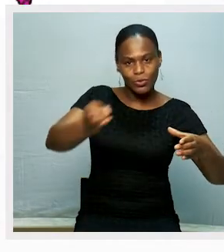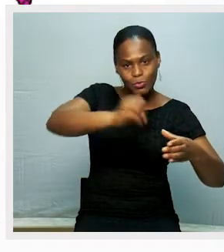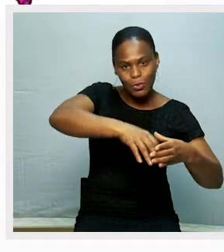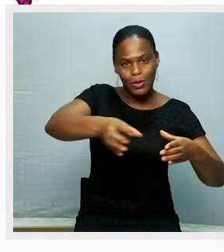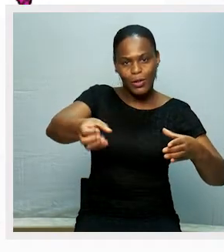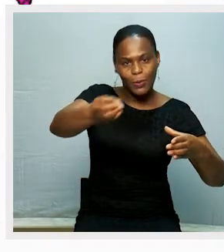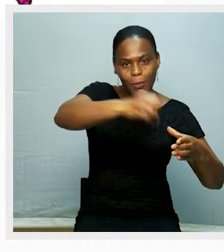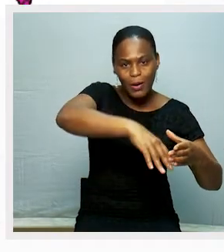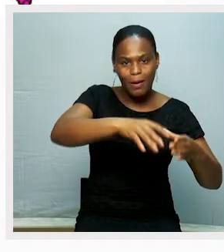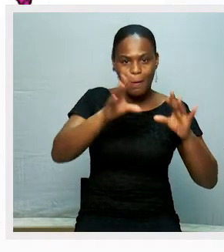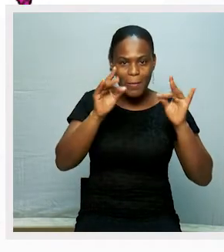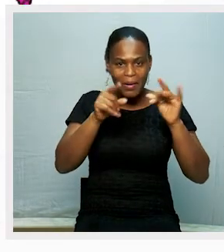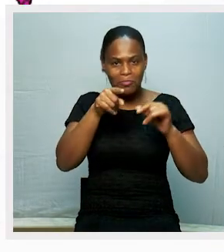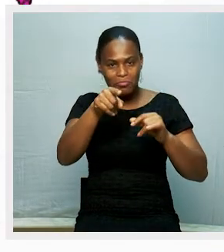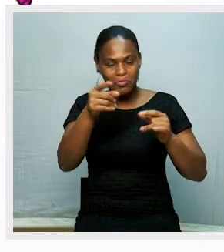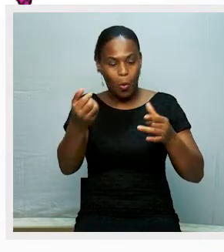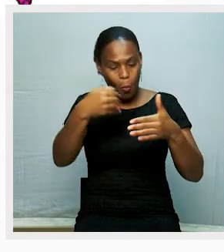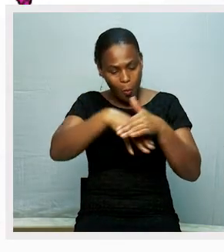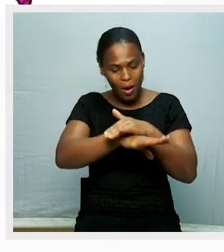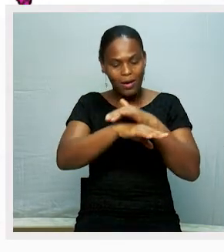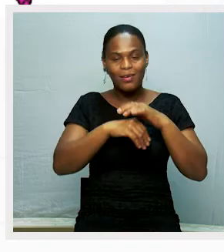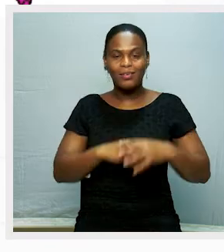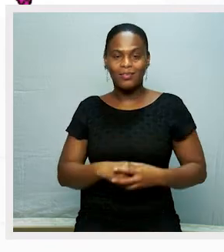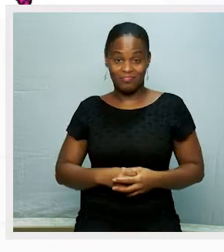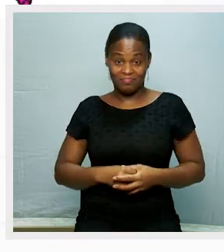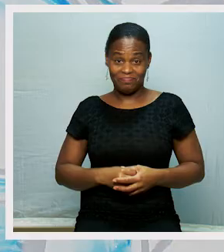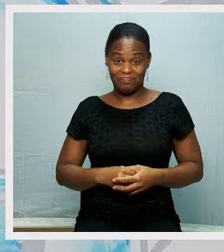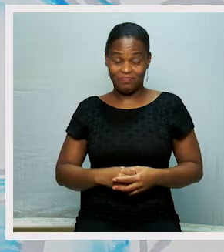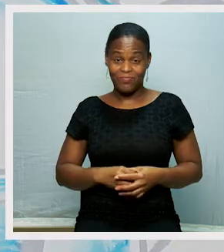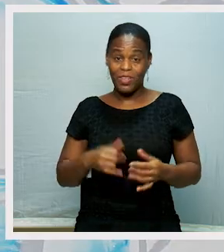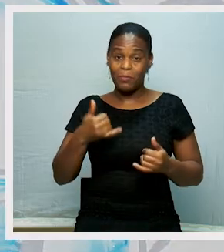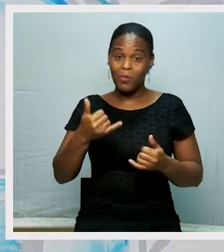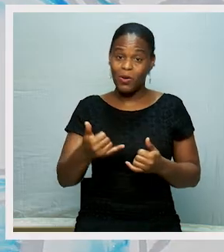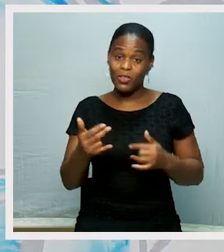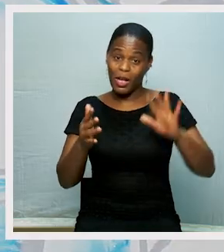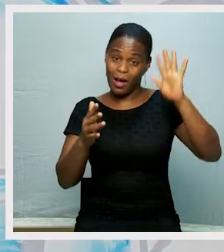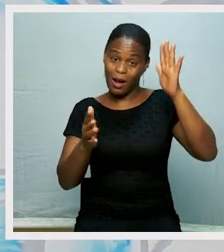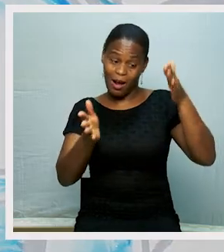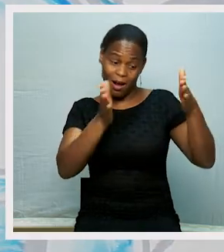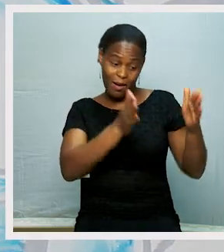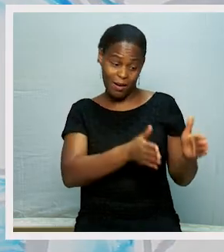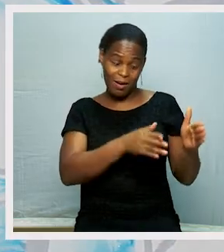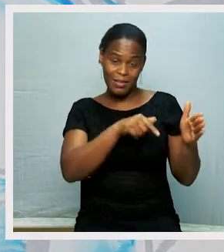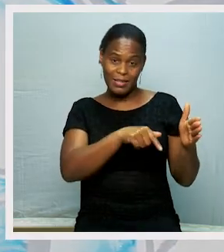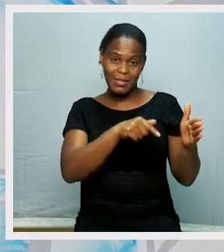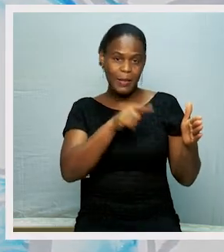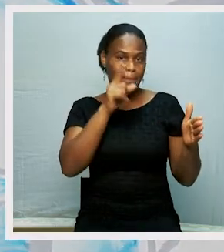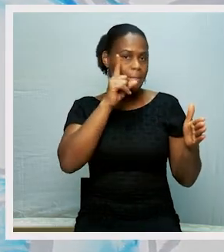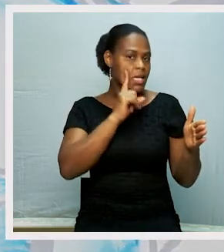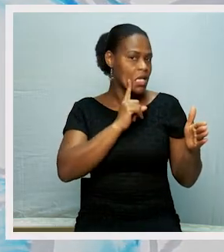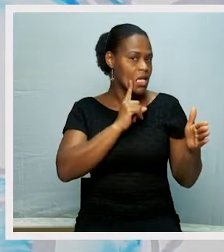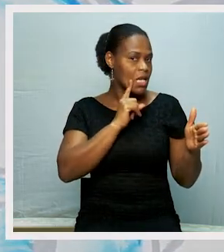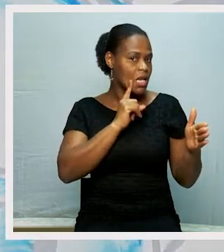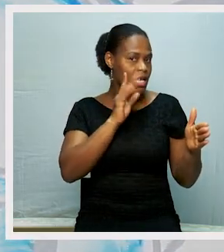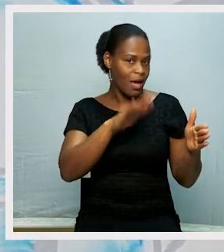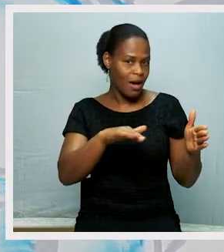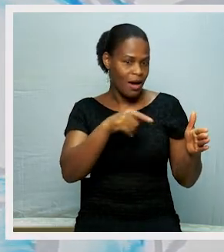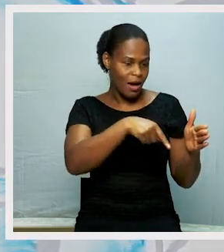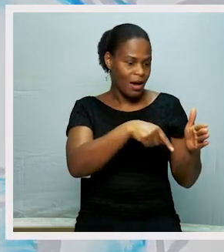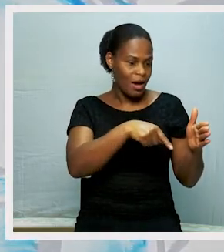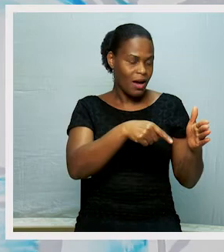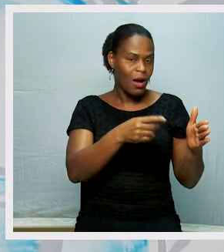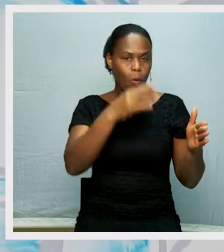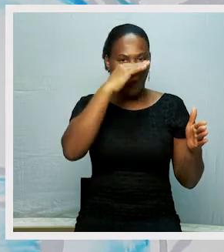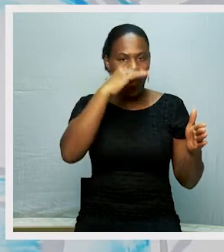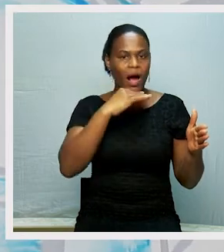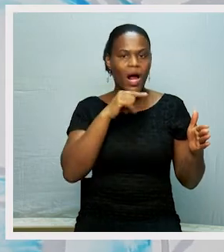seus brinquedos. E ali, do lado esquerdo, nós temos uma menina